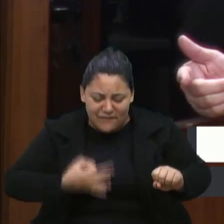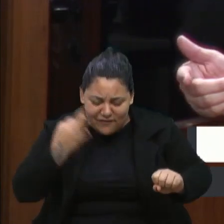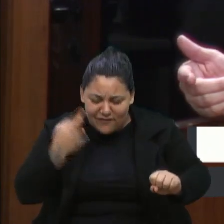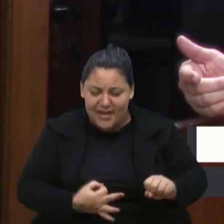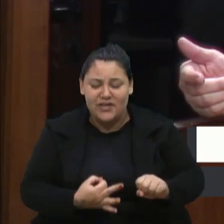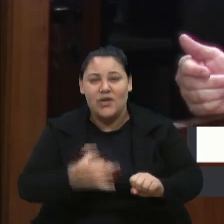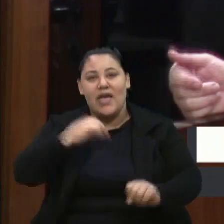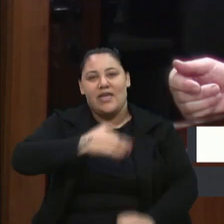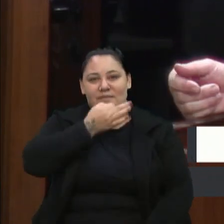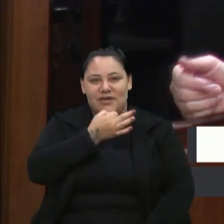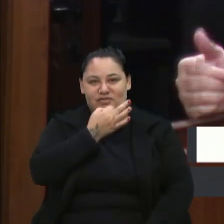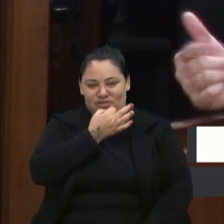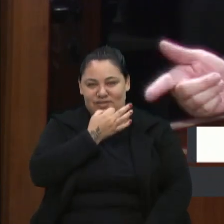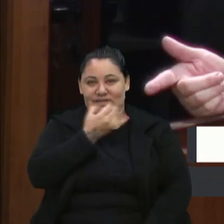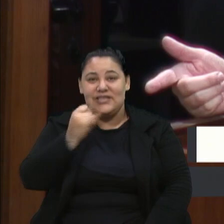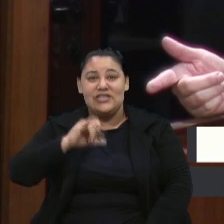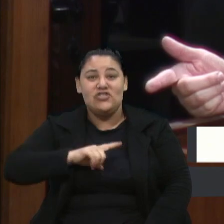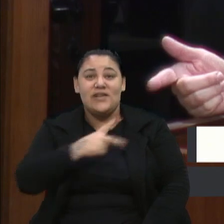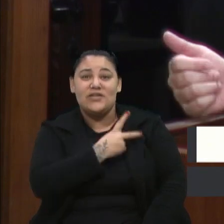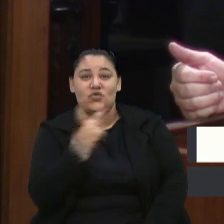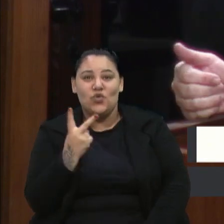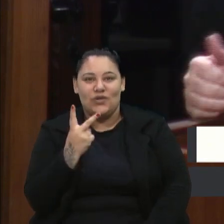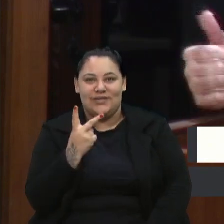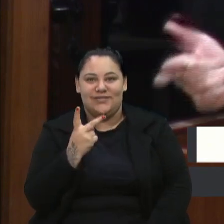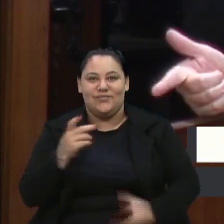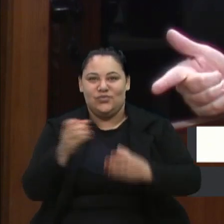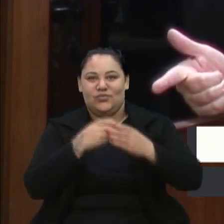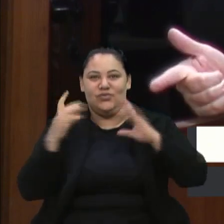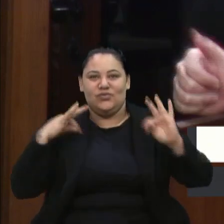Sul. Então,